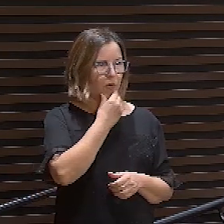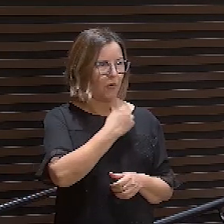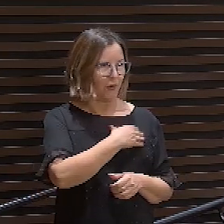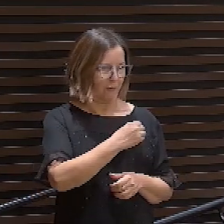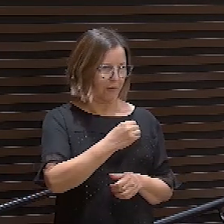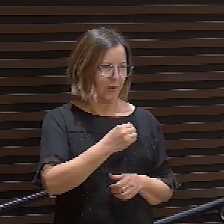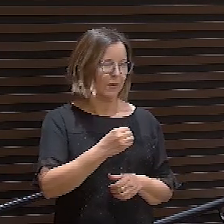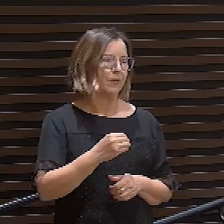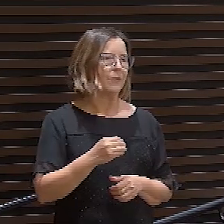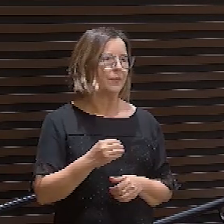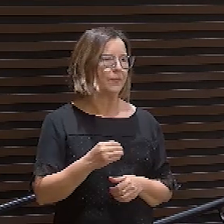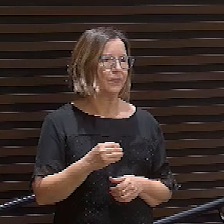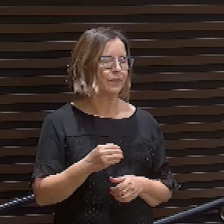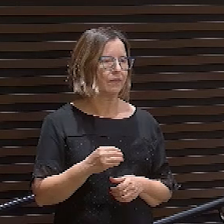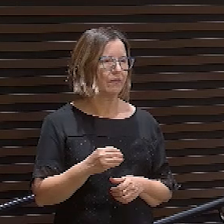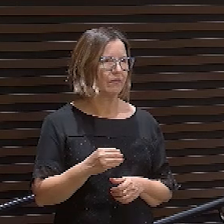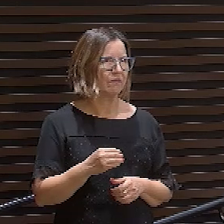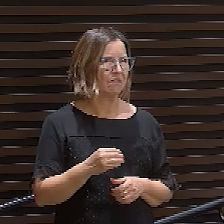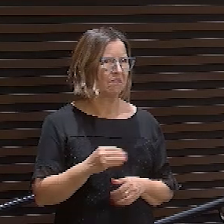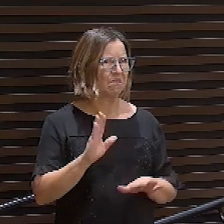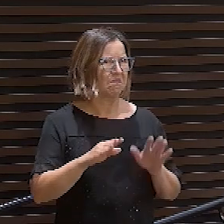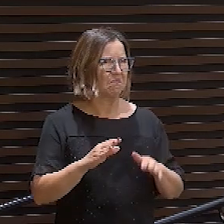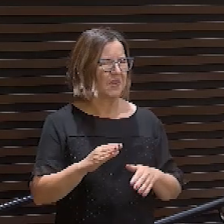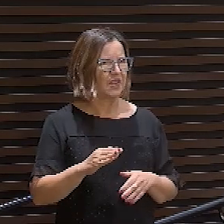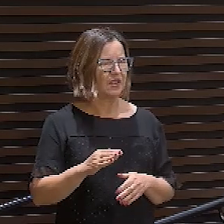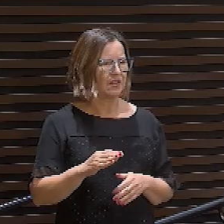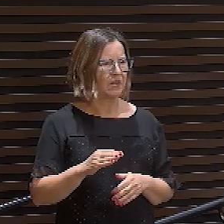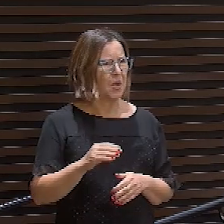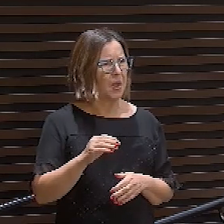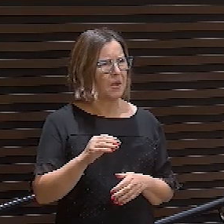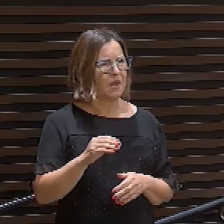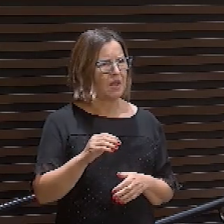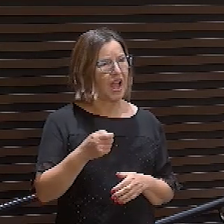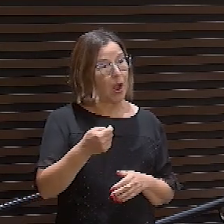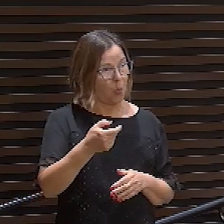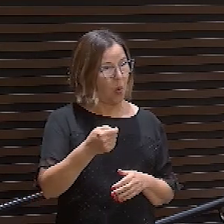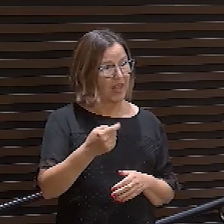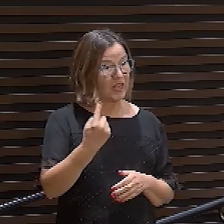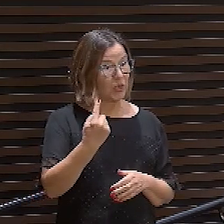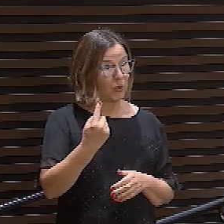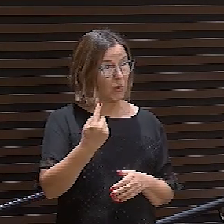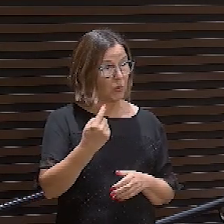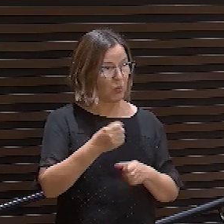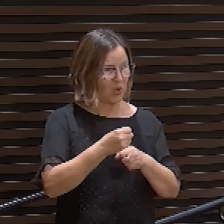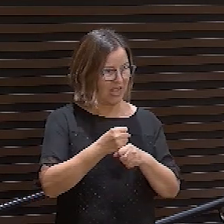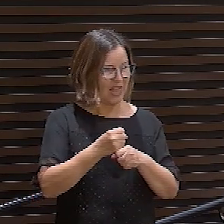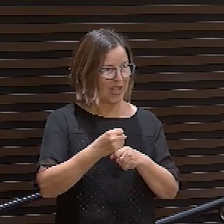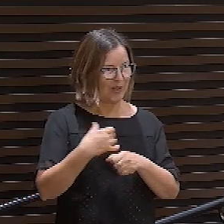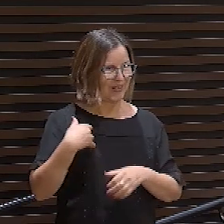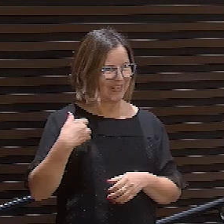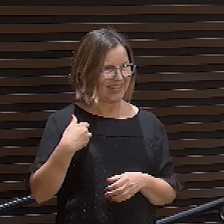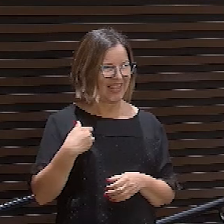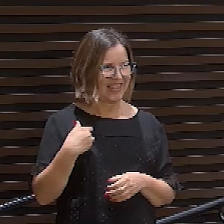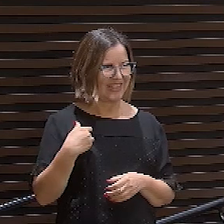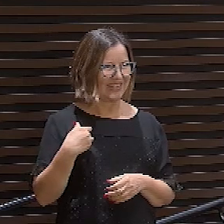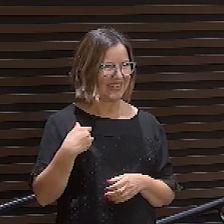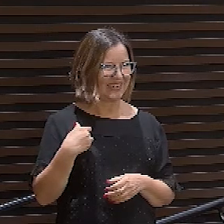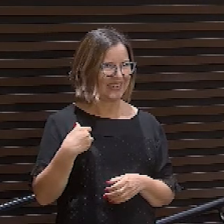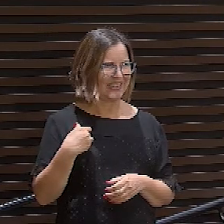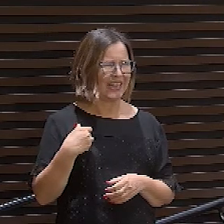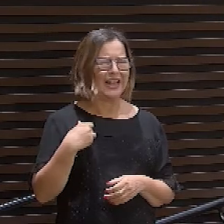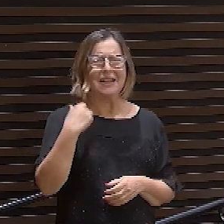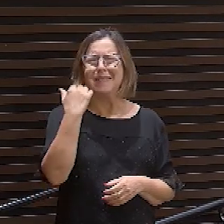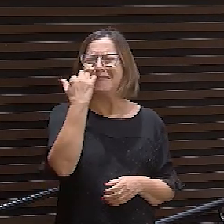tinha quase 1 ano de idade, e ele era um verdadeiro anjo barroco,